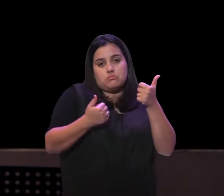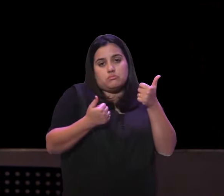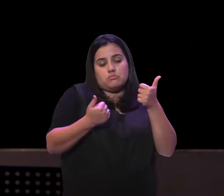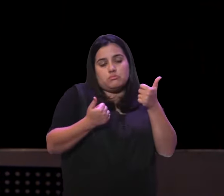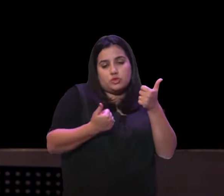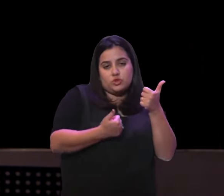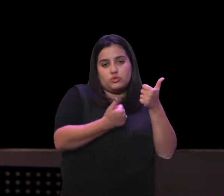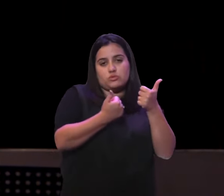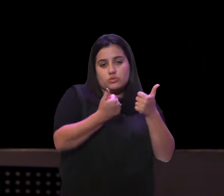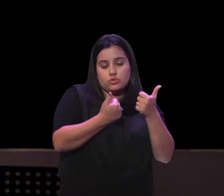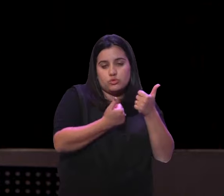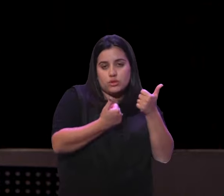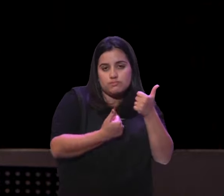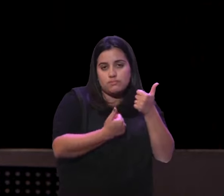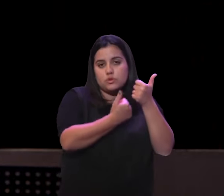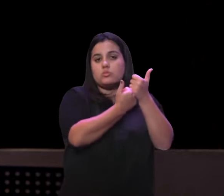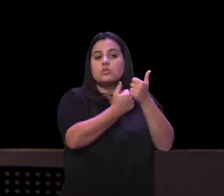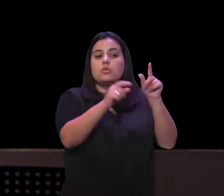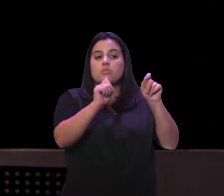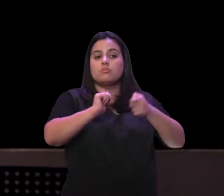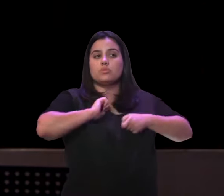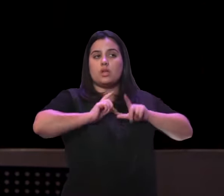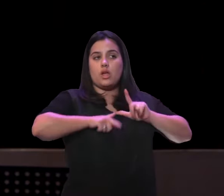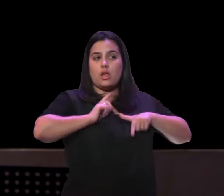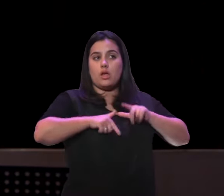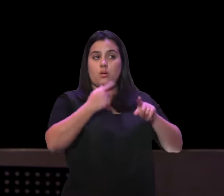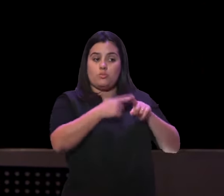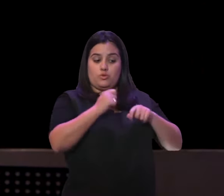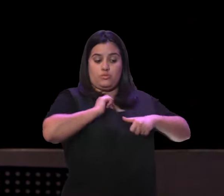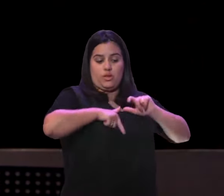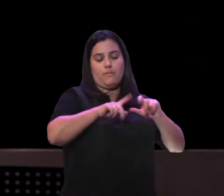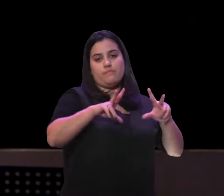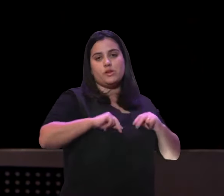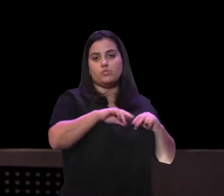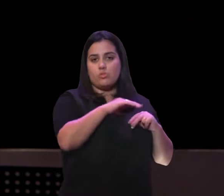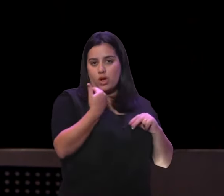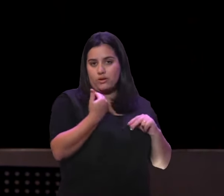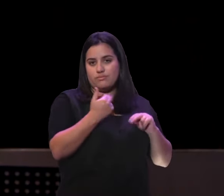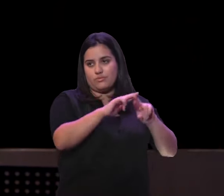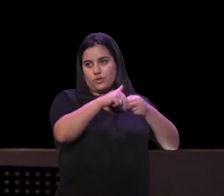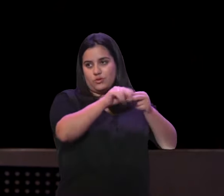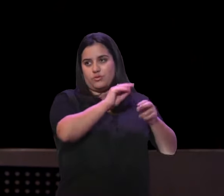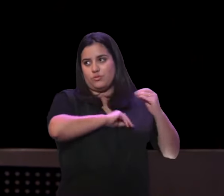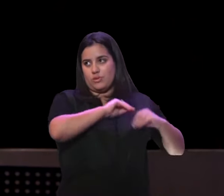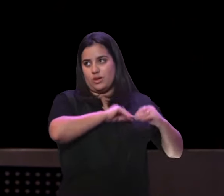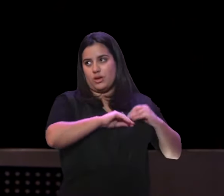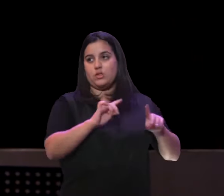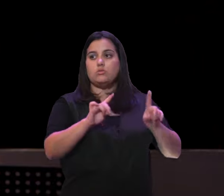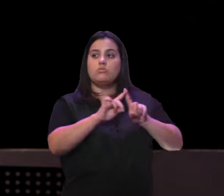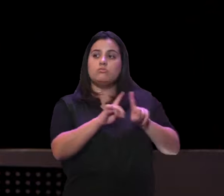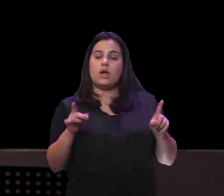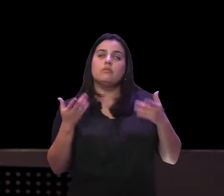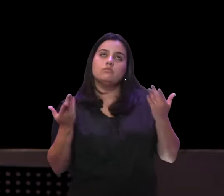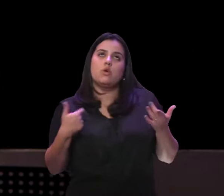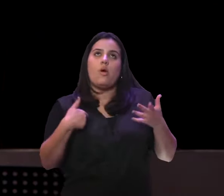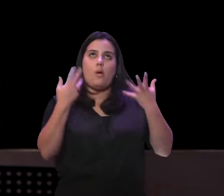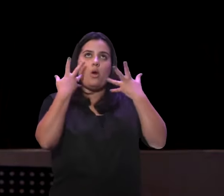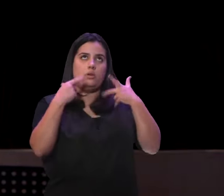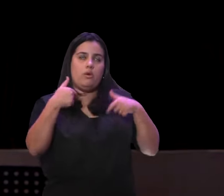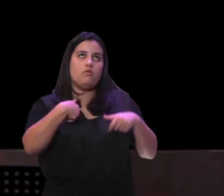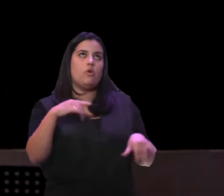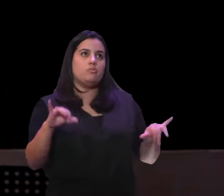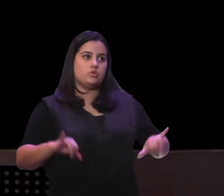os israelitas, porque os israelitas mereciam morrer por seus pecados, mas ele estava sofrendo a morte deles para que